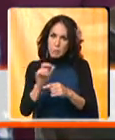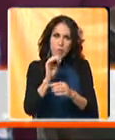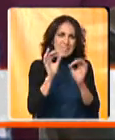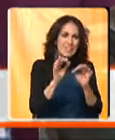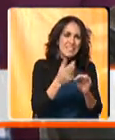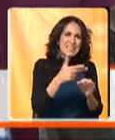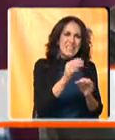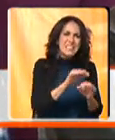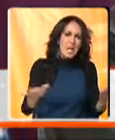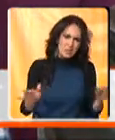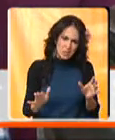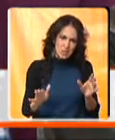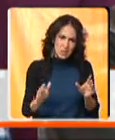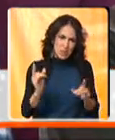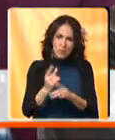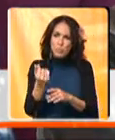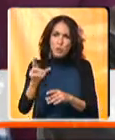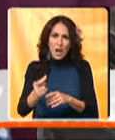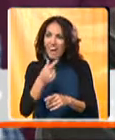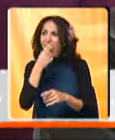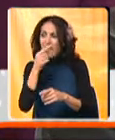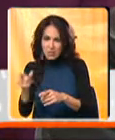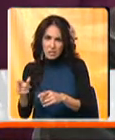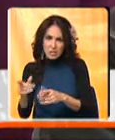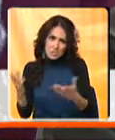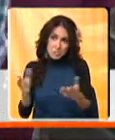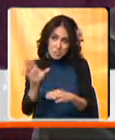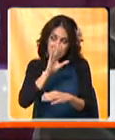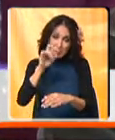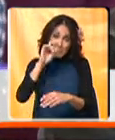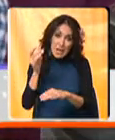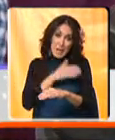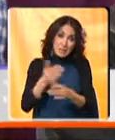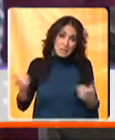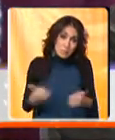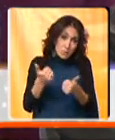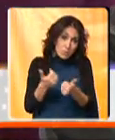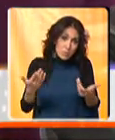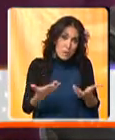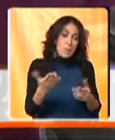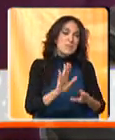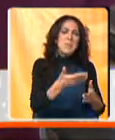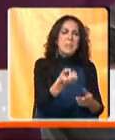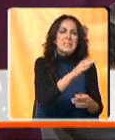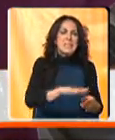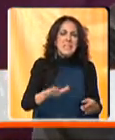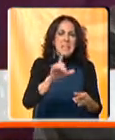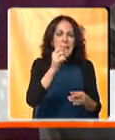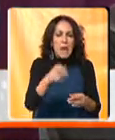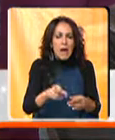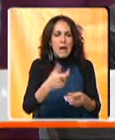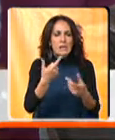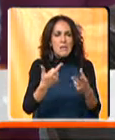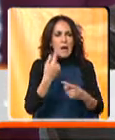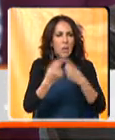que nós investirmos nas crianças, especialmente nas crianças que estão em lares, são pessoas que já têm